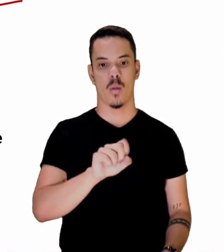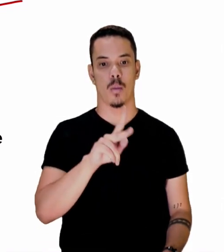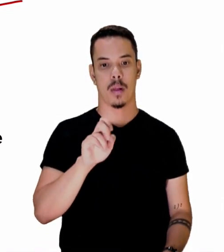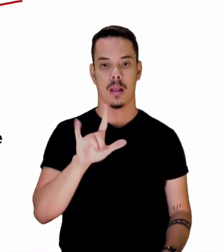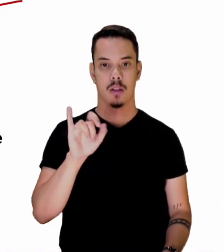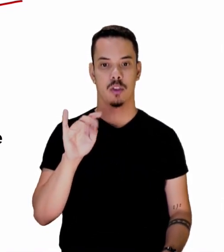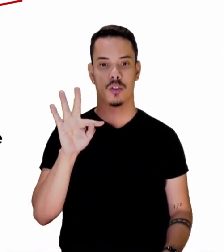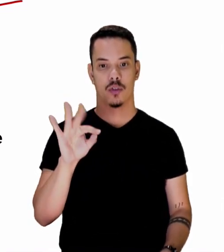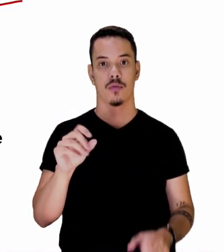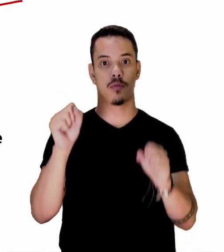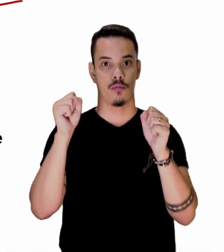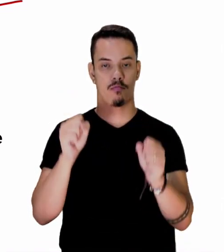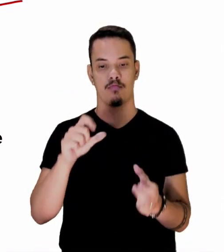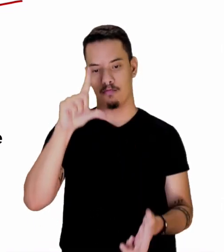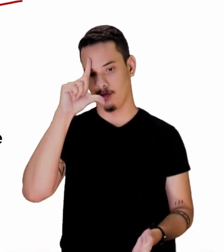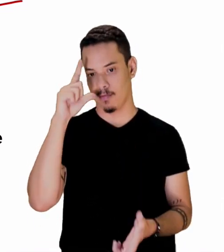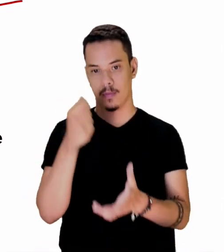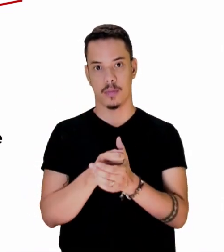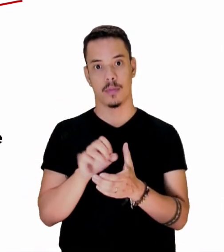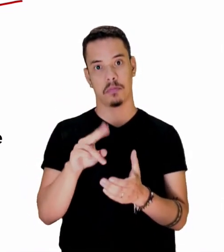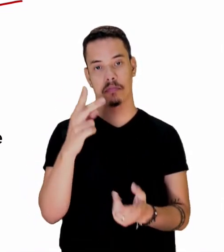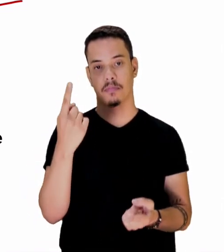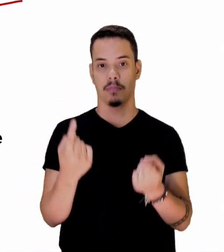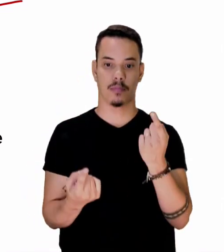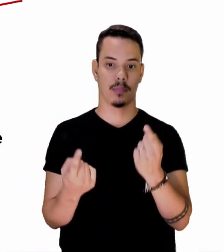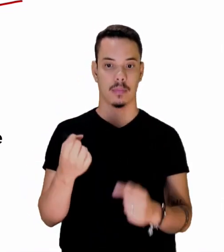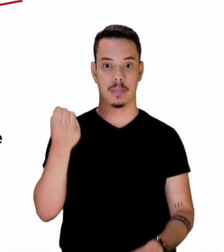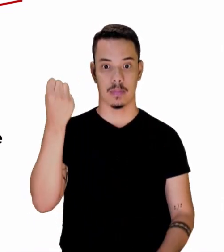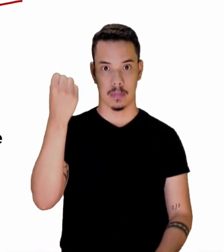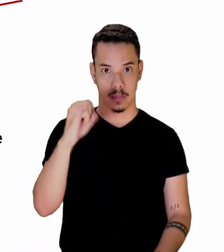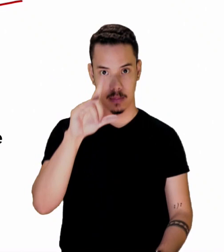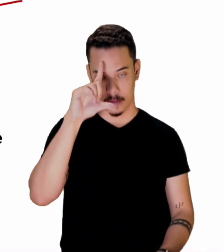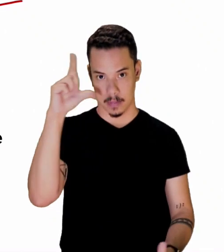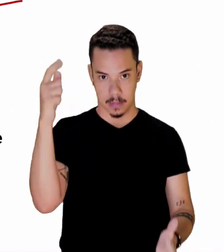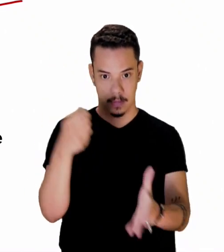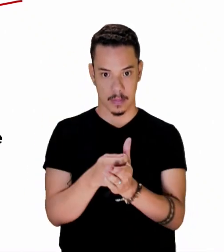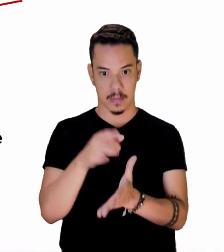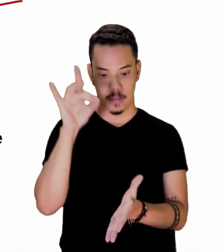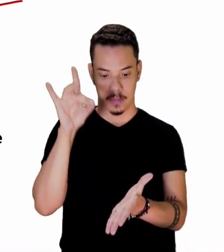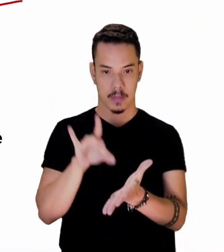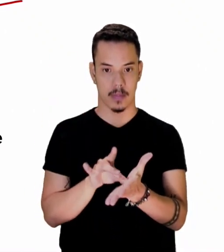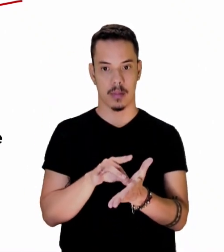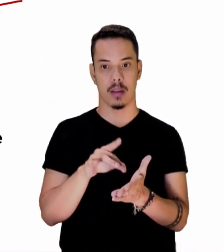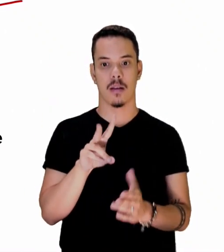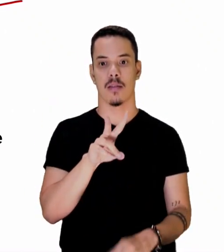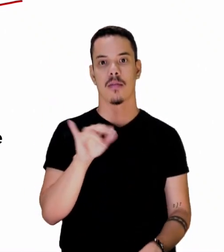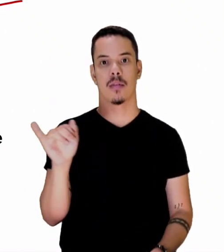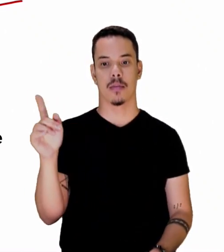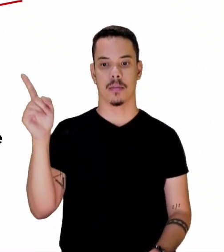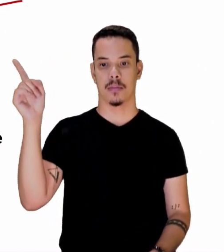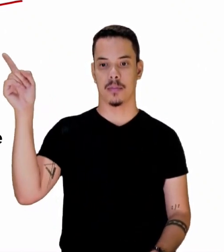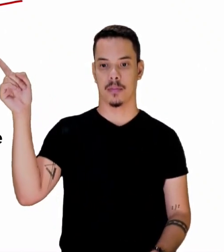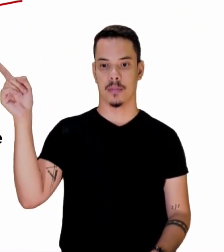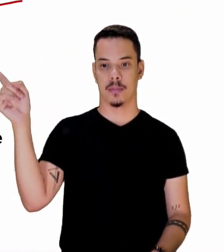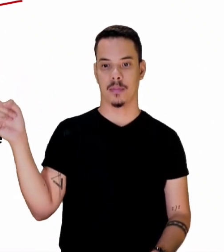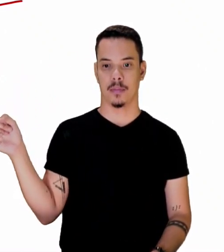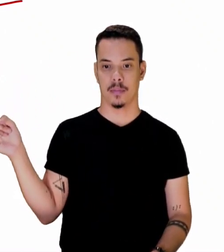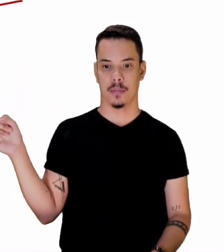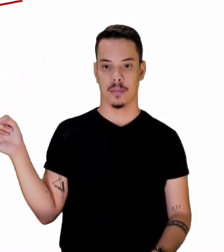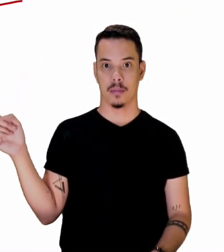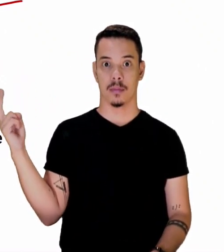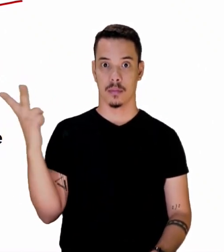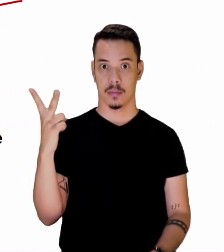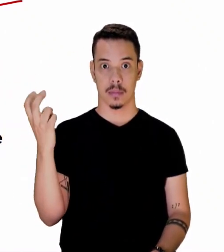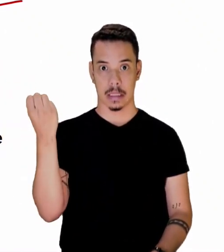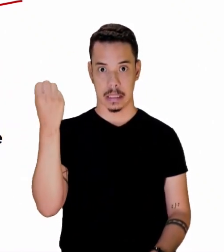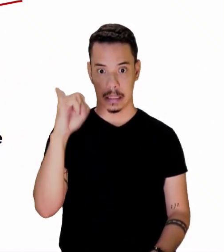ser absoluto e relativo. Quando ele for absoluto, ele vai ser sintético e analítico. Se